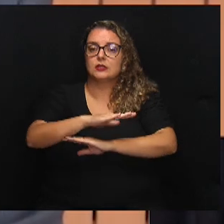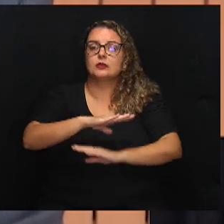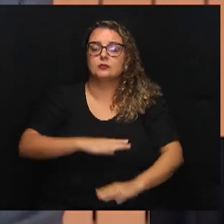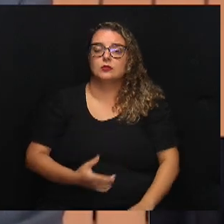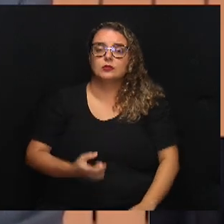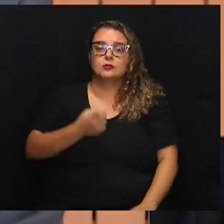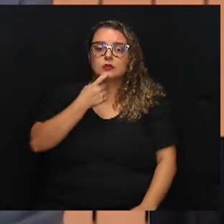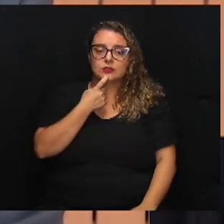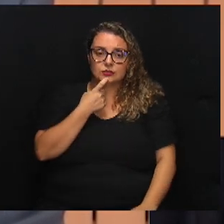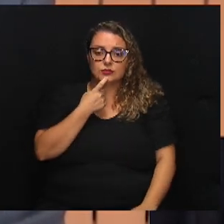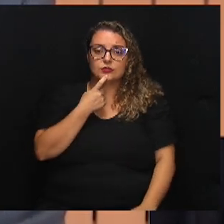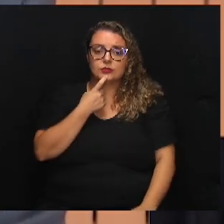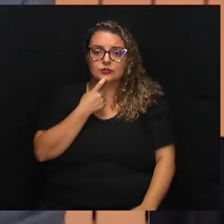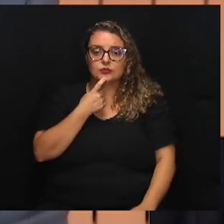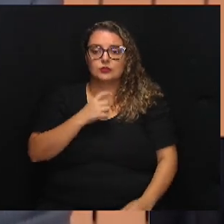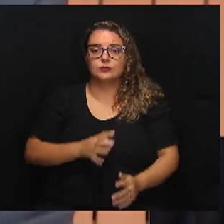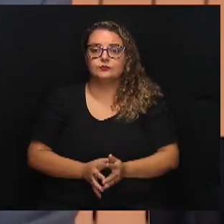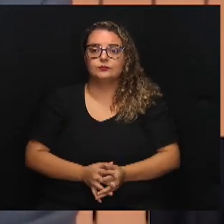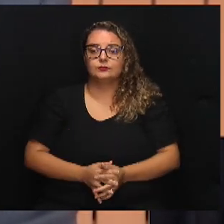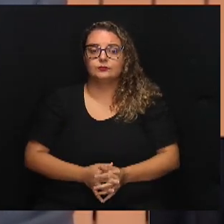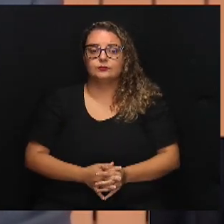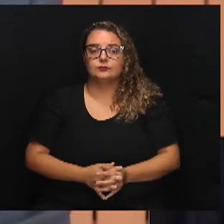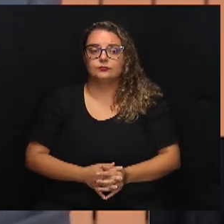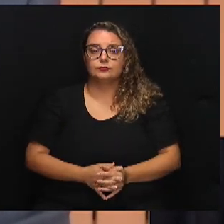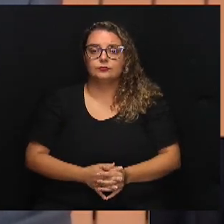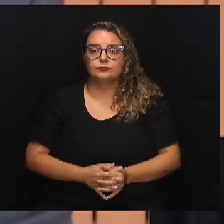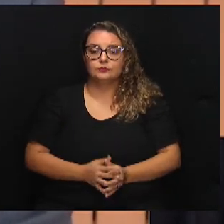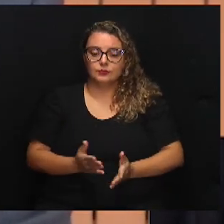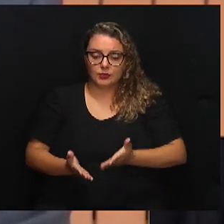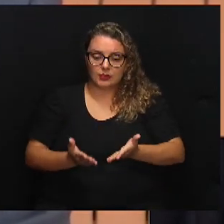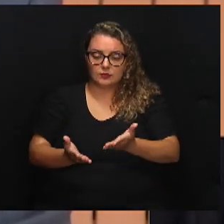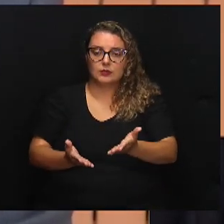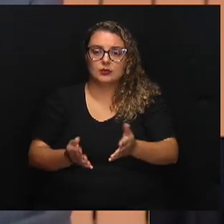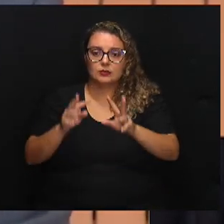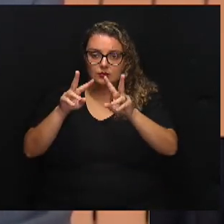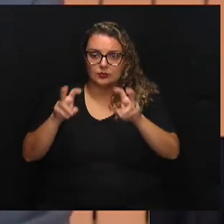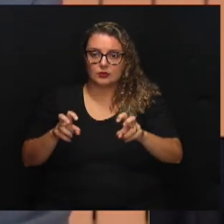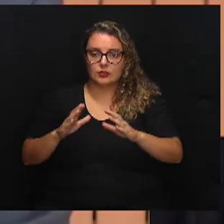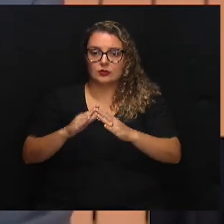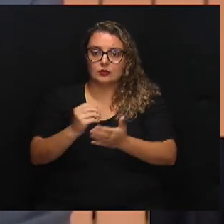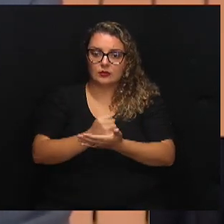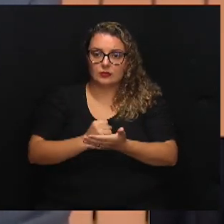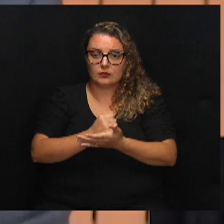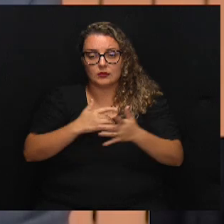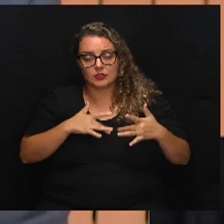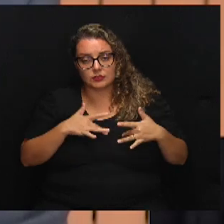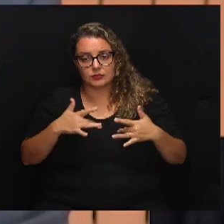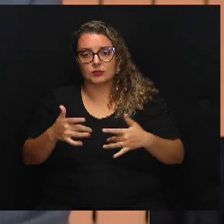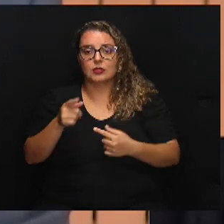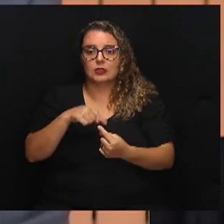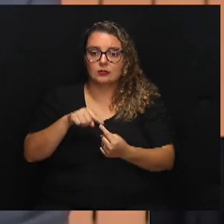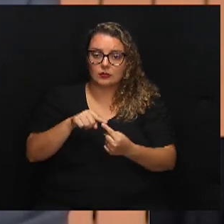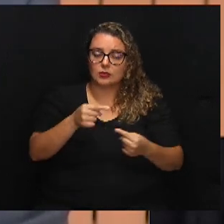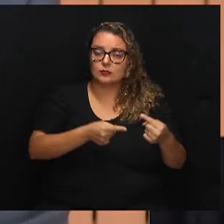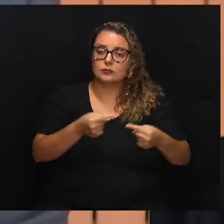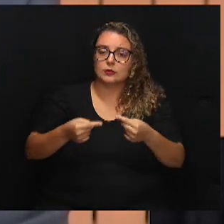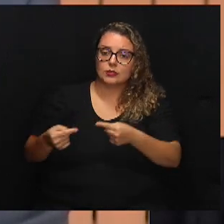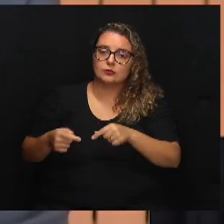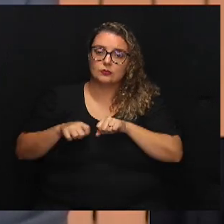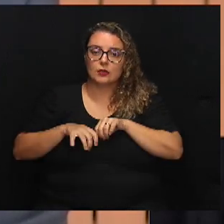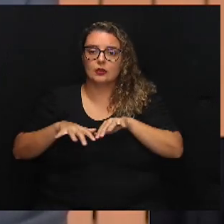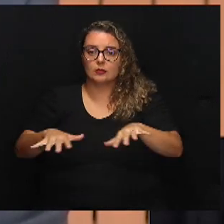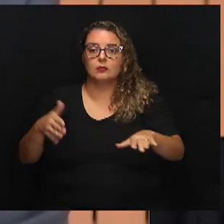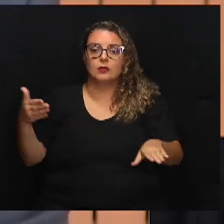de Campinas para tratar do tema farmácia solidária, com o intuito de debater e ampliar